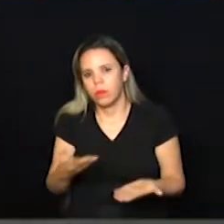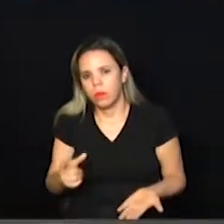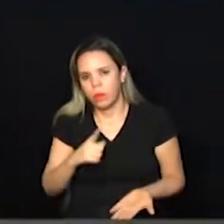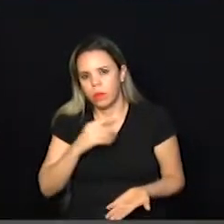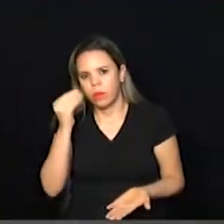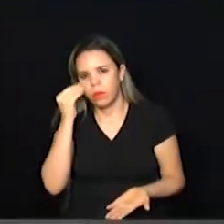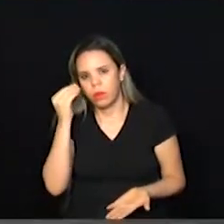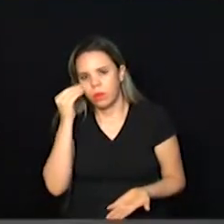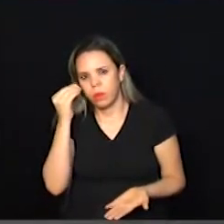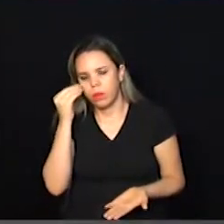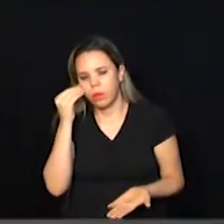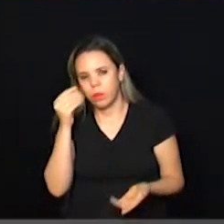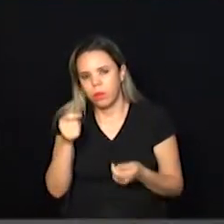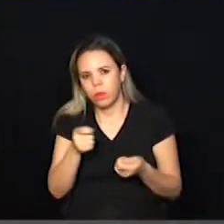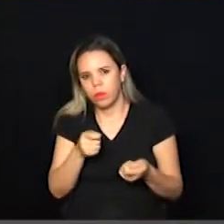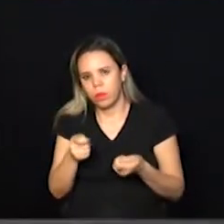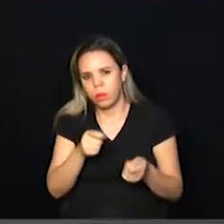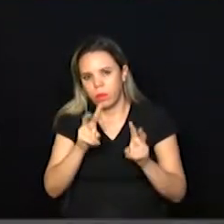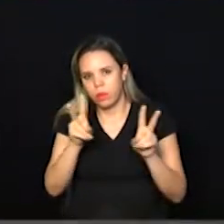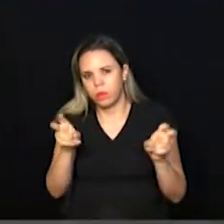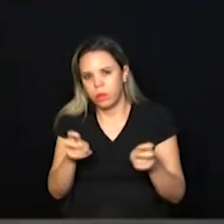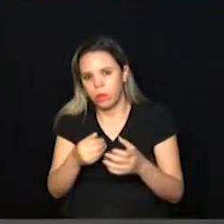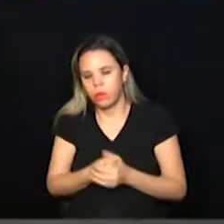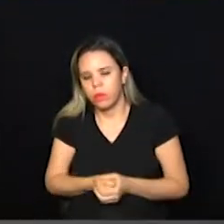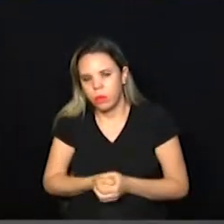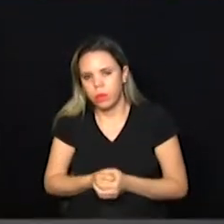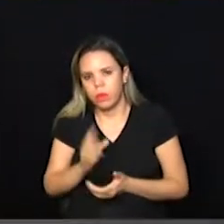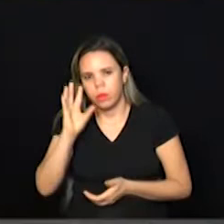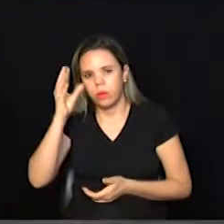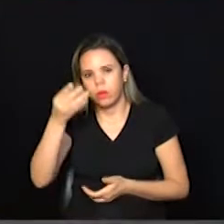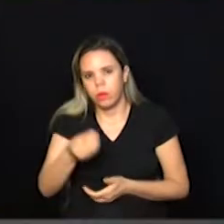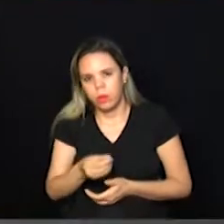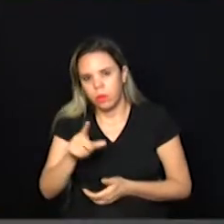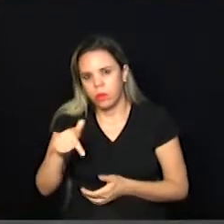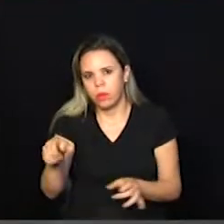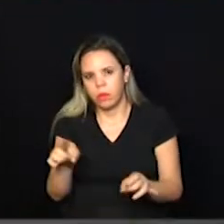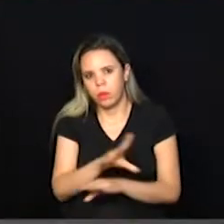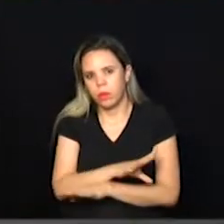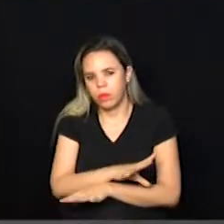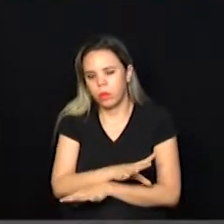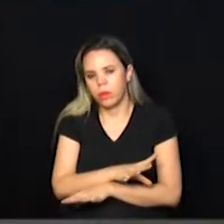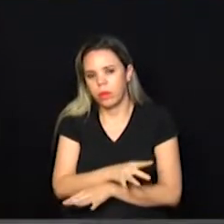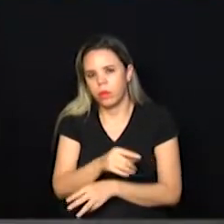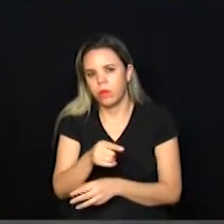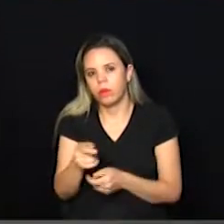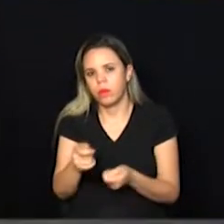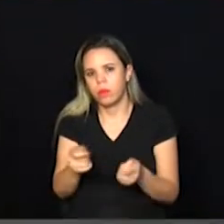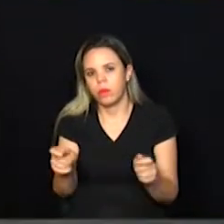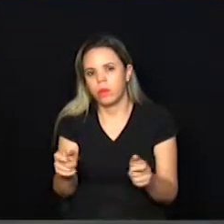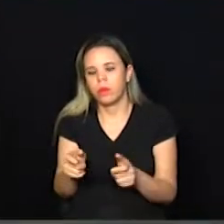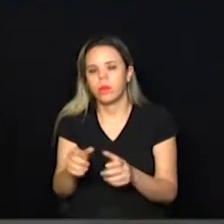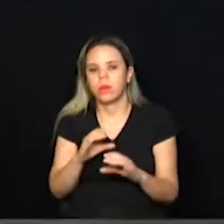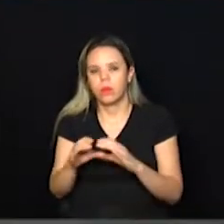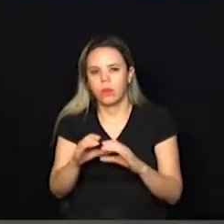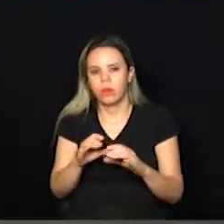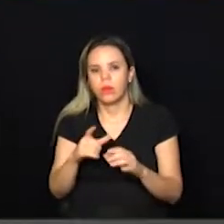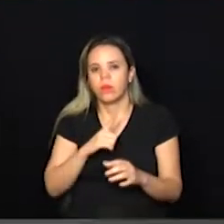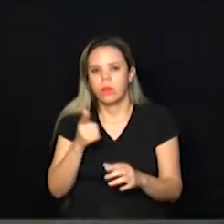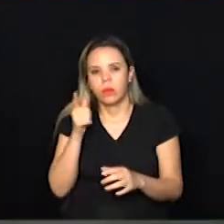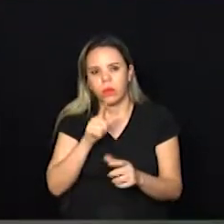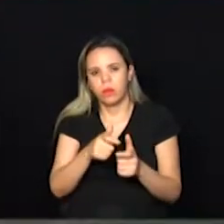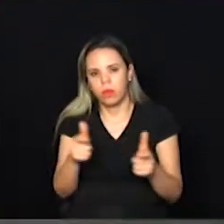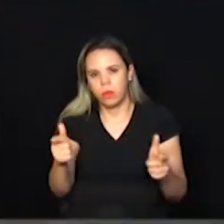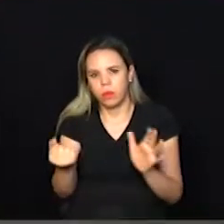tentando estreitar esse relacionamento. Eu entendo que, após esse estreitamento, a gente viu uma ampliação do número